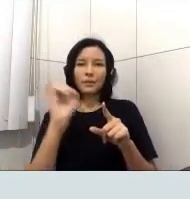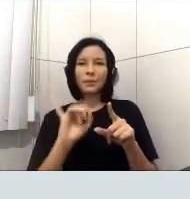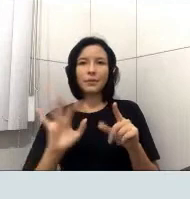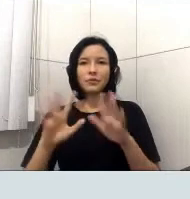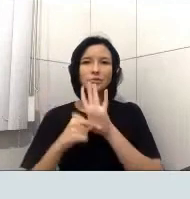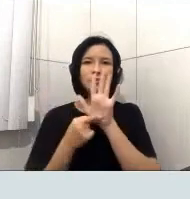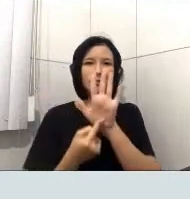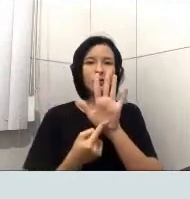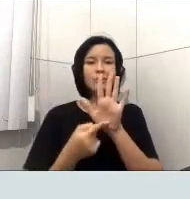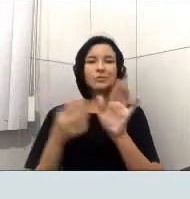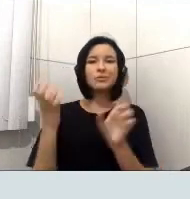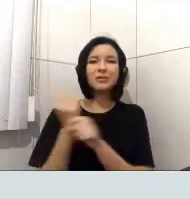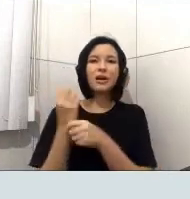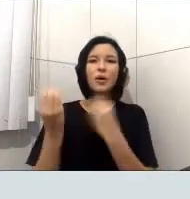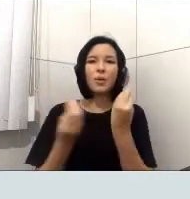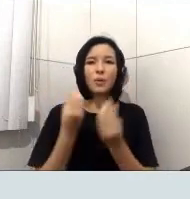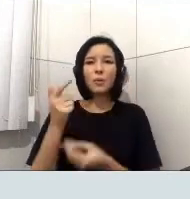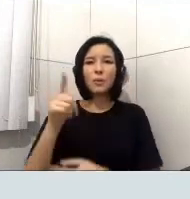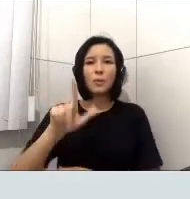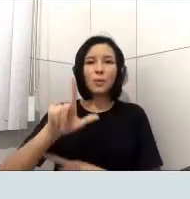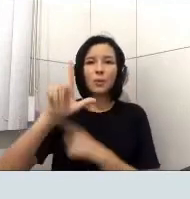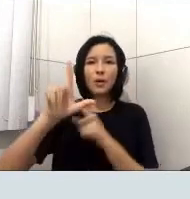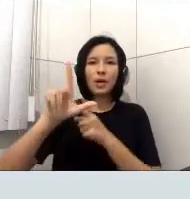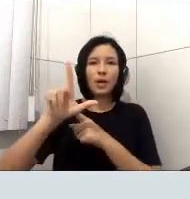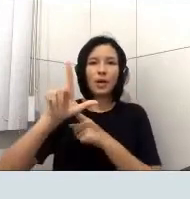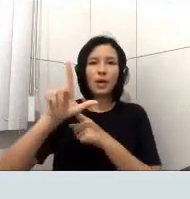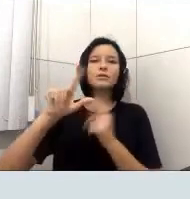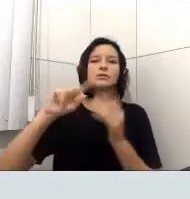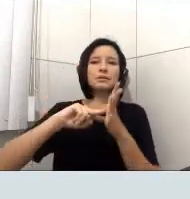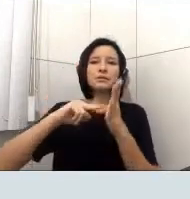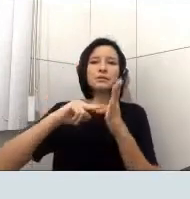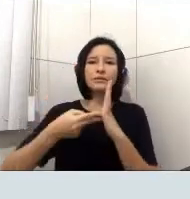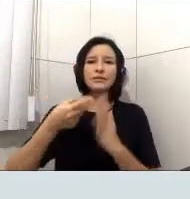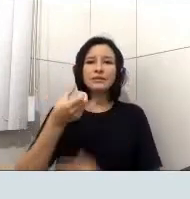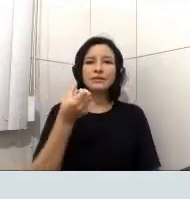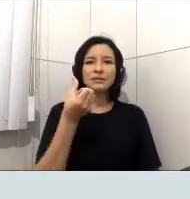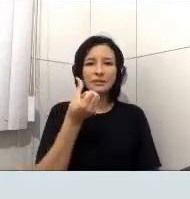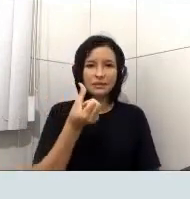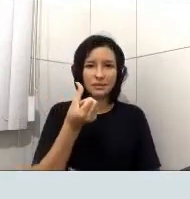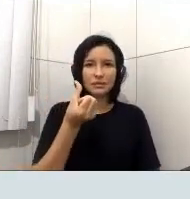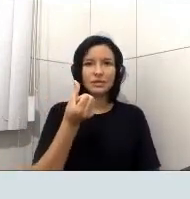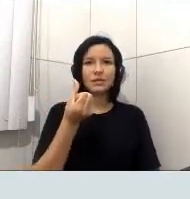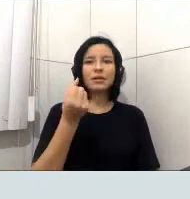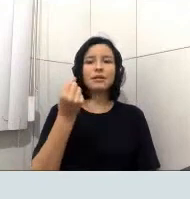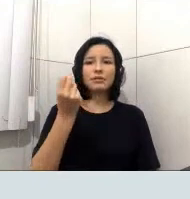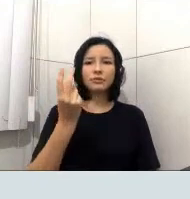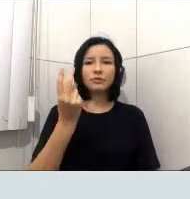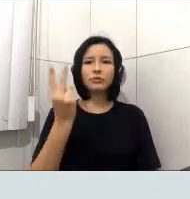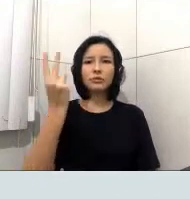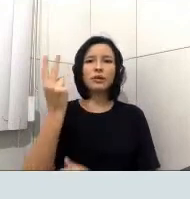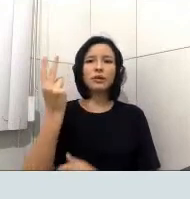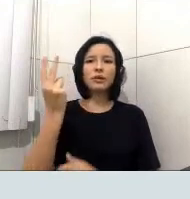o L, nós sabemos que é 6. 6 ao quadrado dá 36, né?